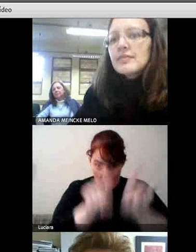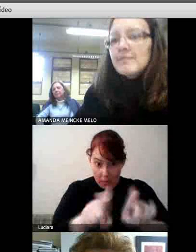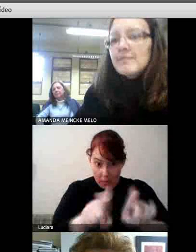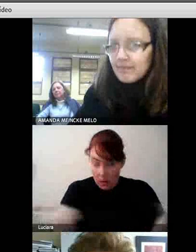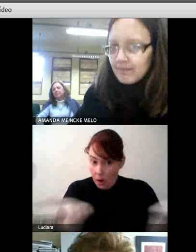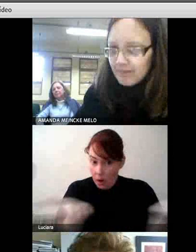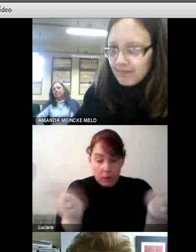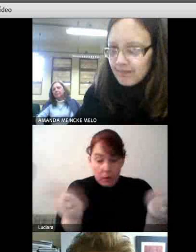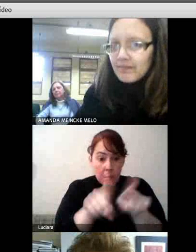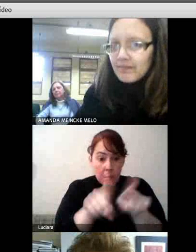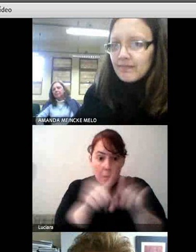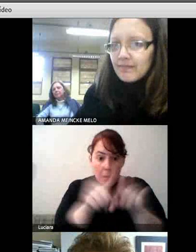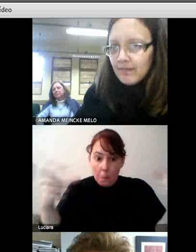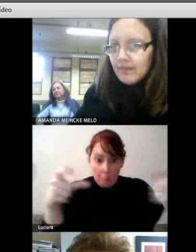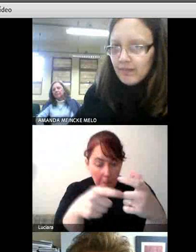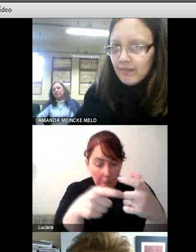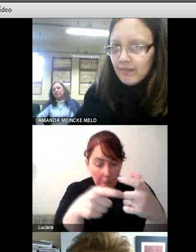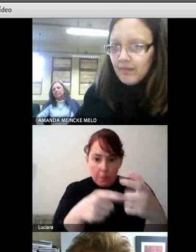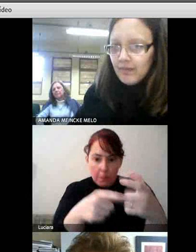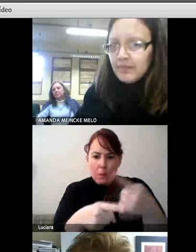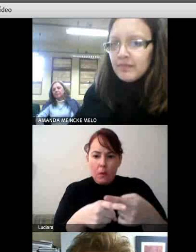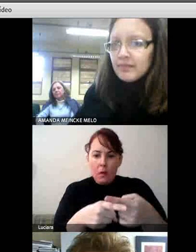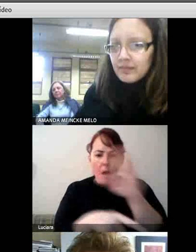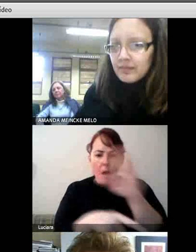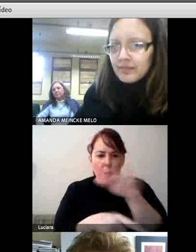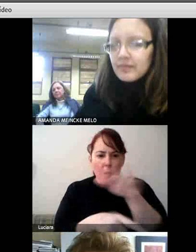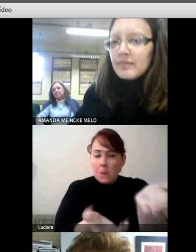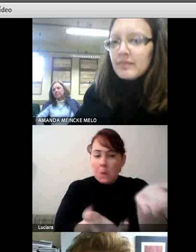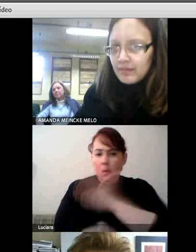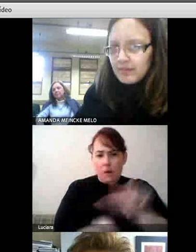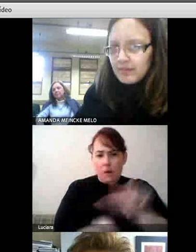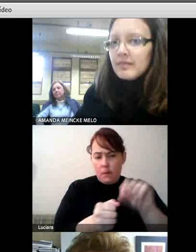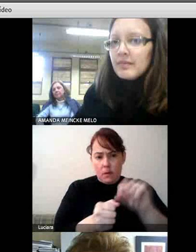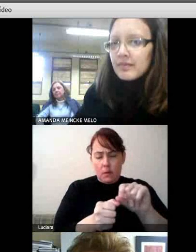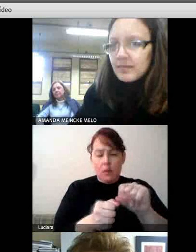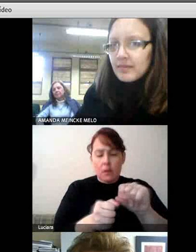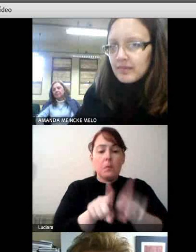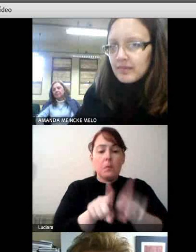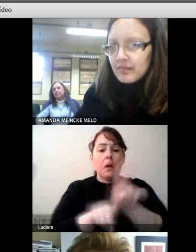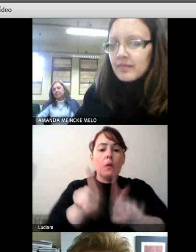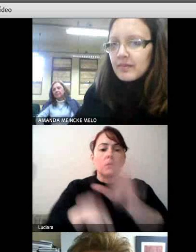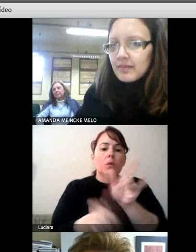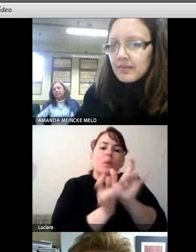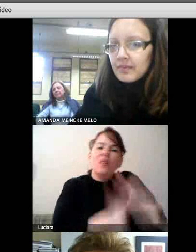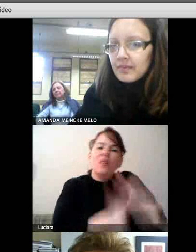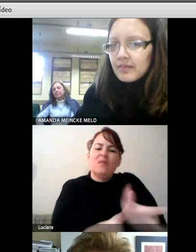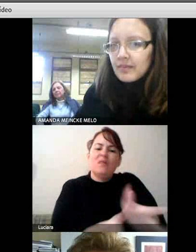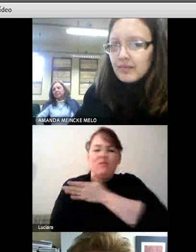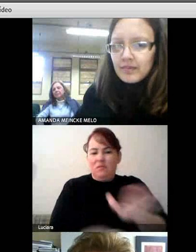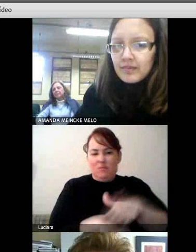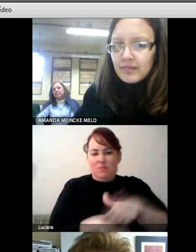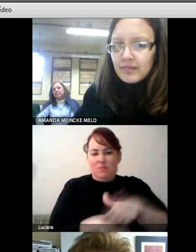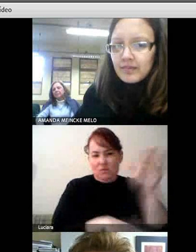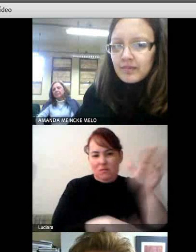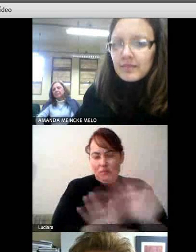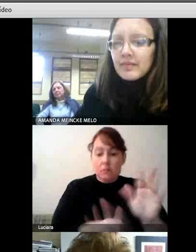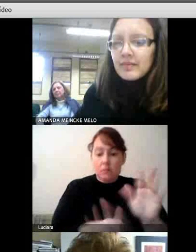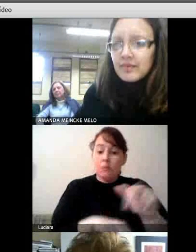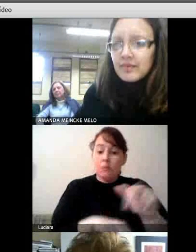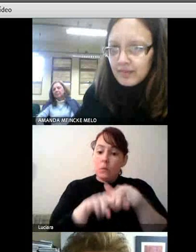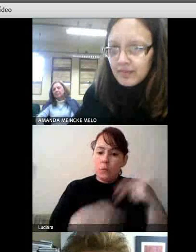na tecnologia. Nada acontece se não houver uma pressão, né, para que o